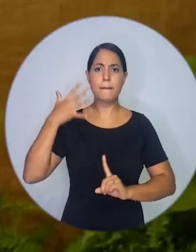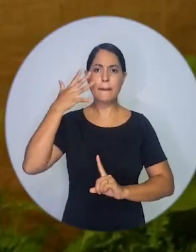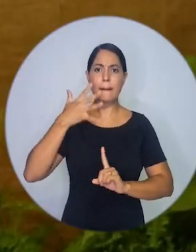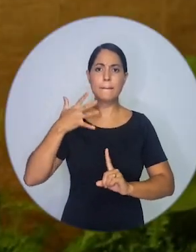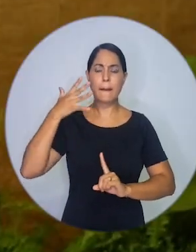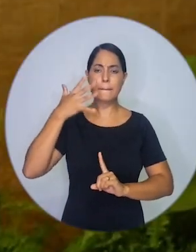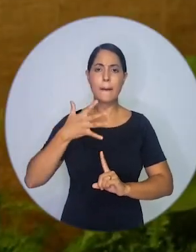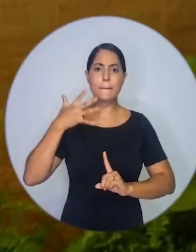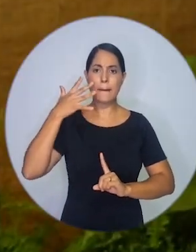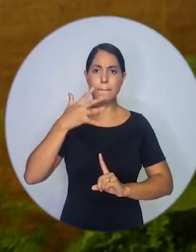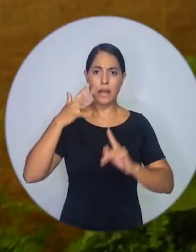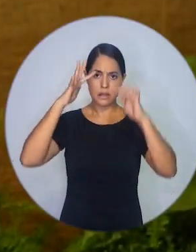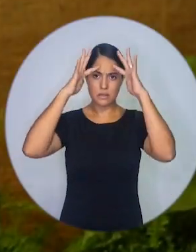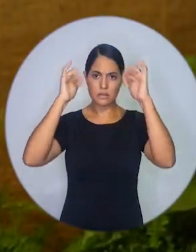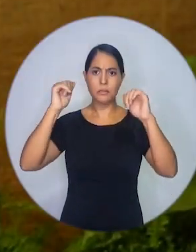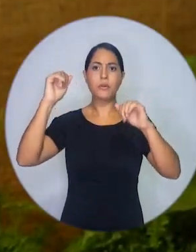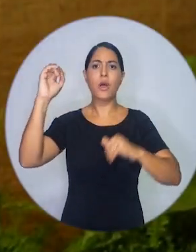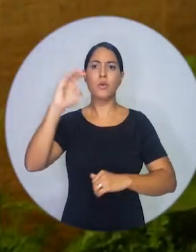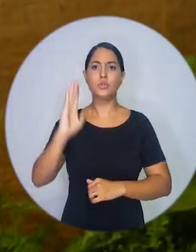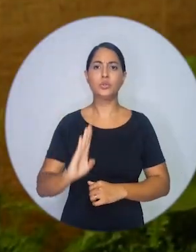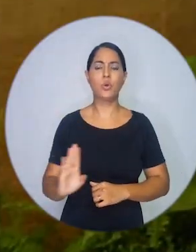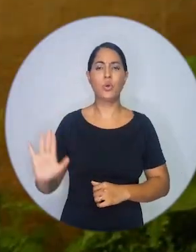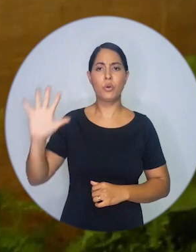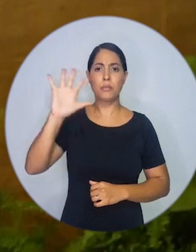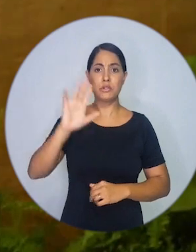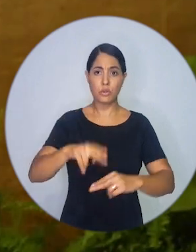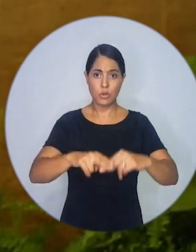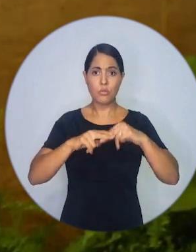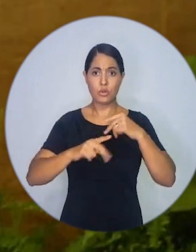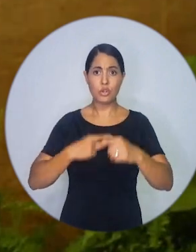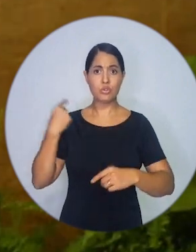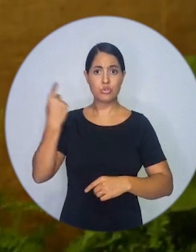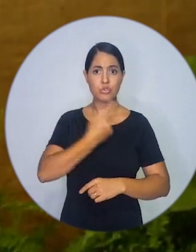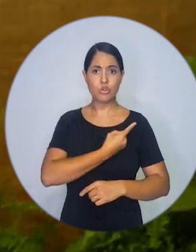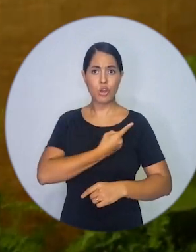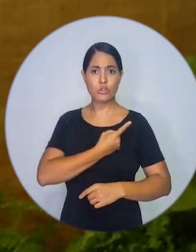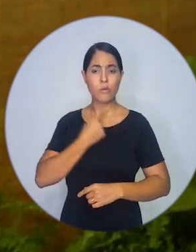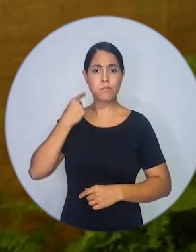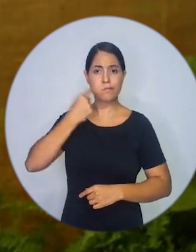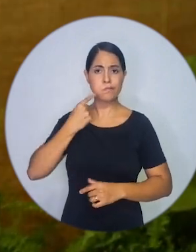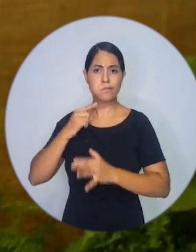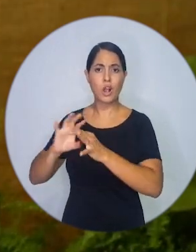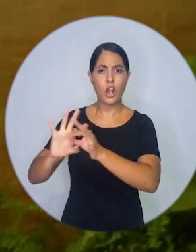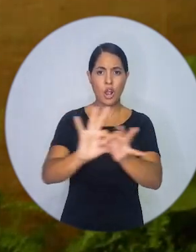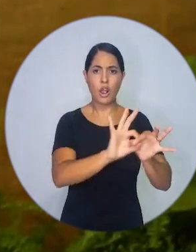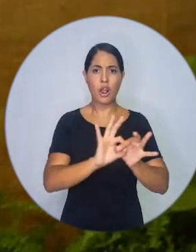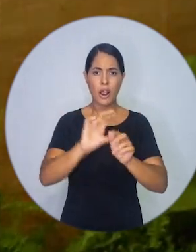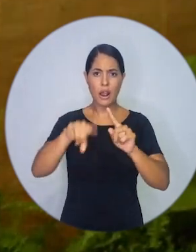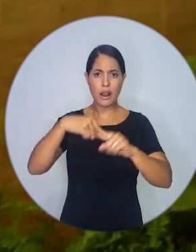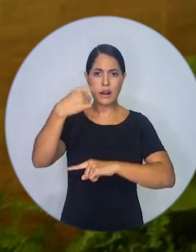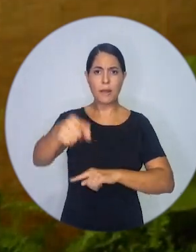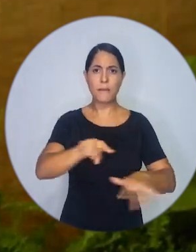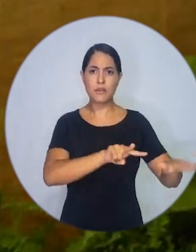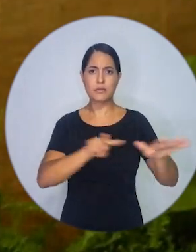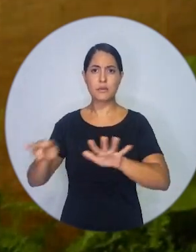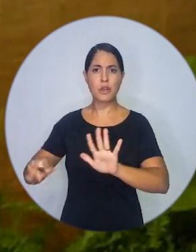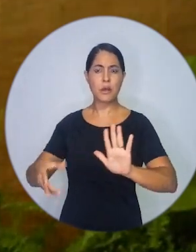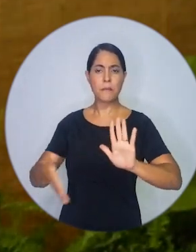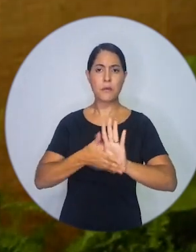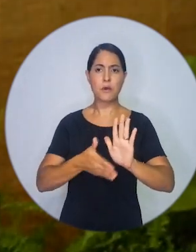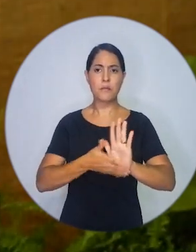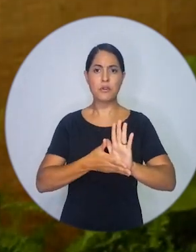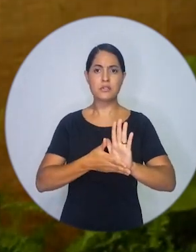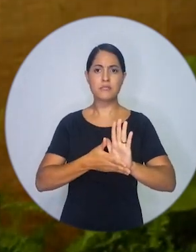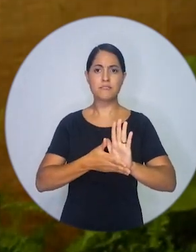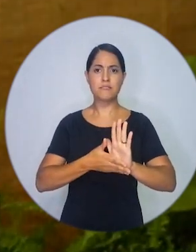fazer sustentação oral nos tribunais brasileiros. É que nós, todos unidos, na próxima semana,